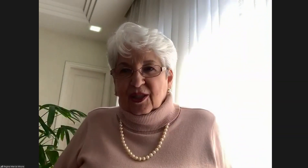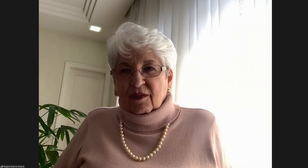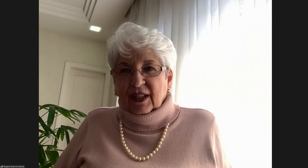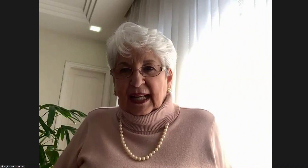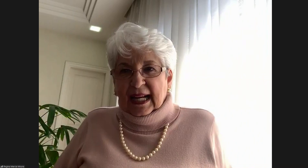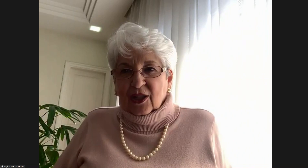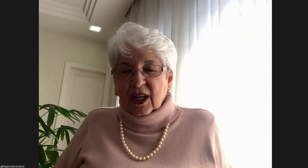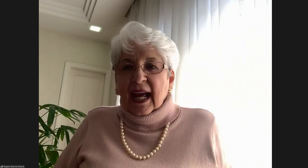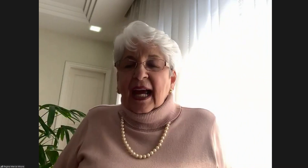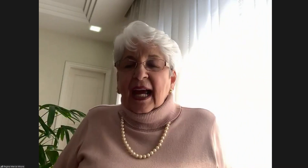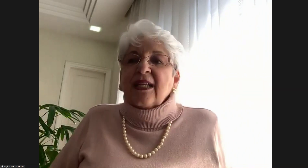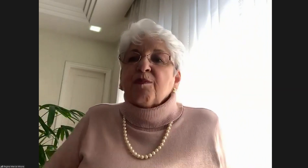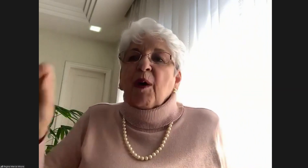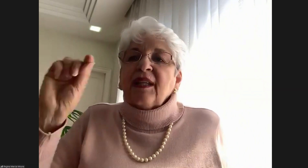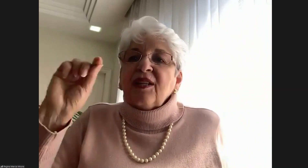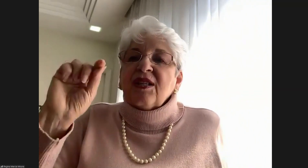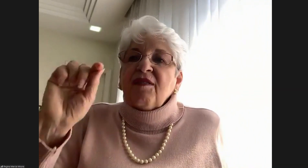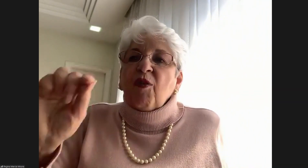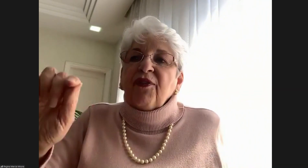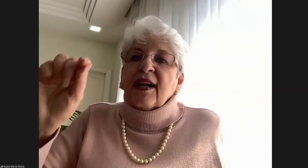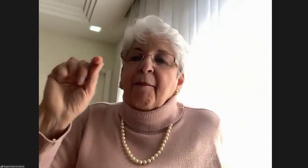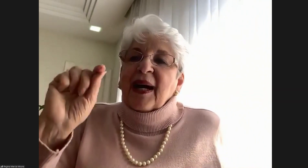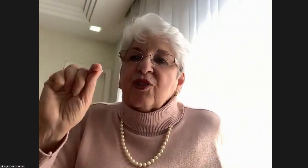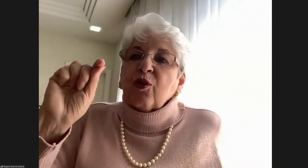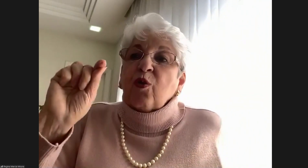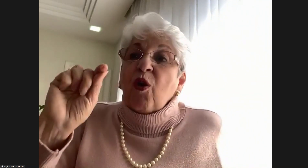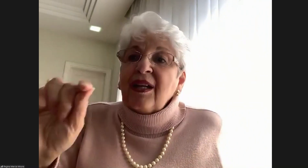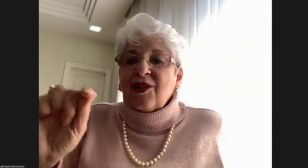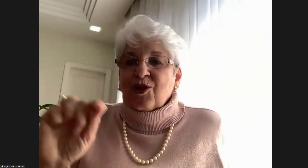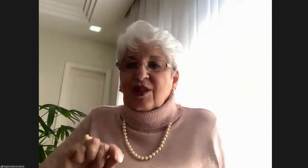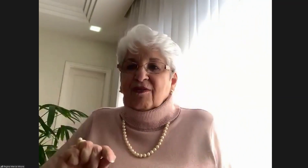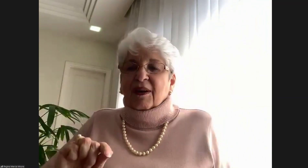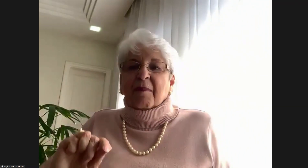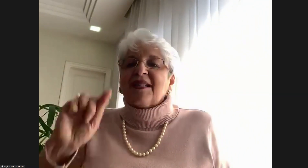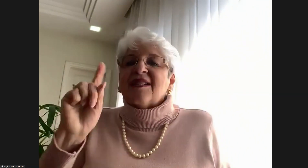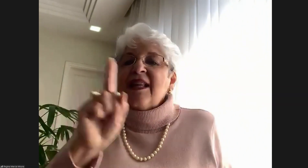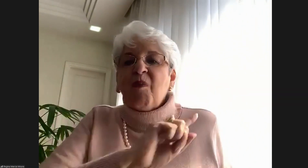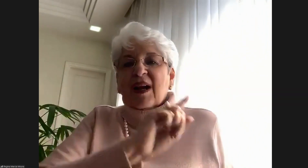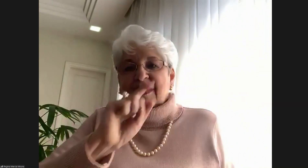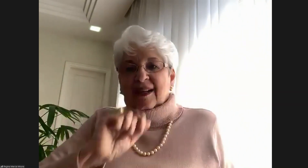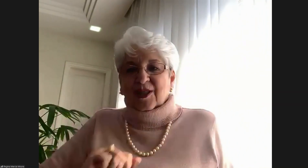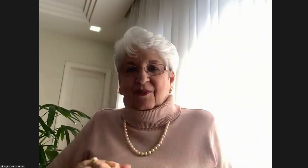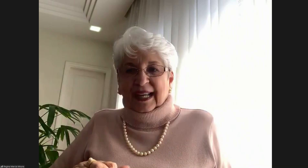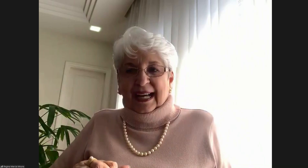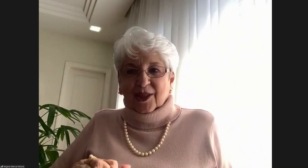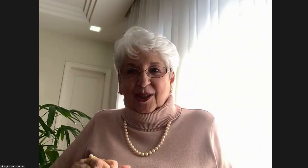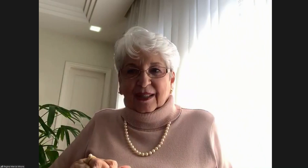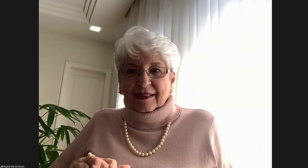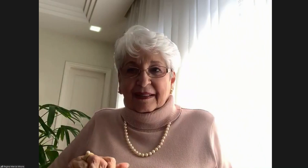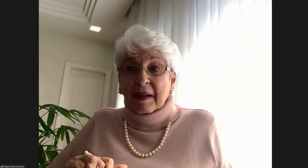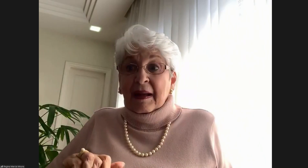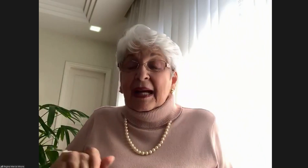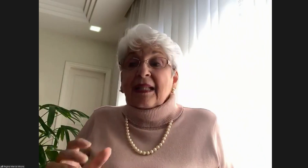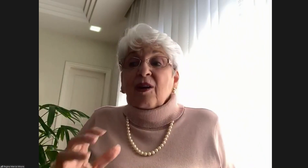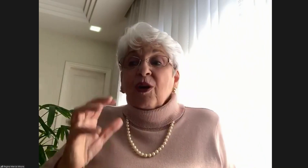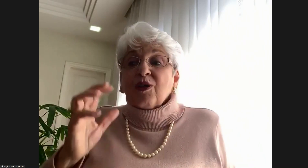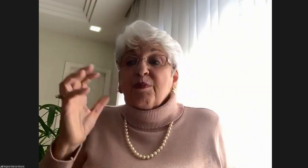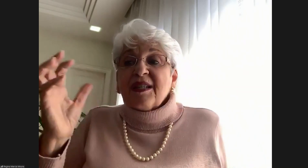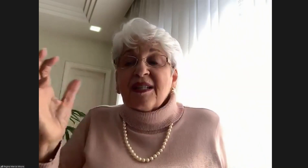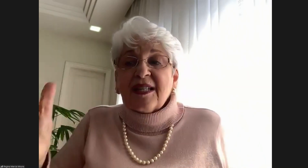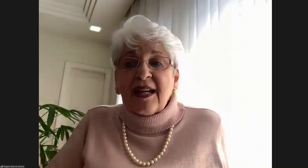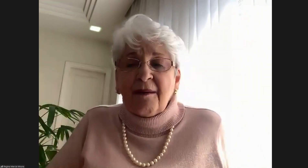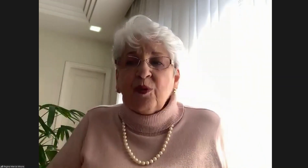a criatividade. Eles podem desenvolver a parte cognitiva, mas não a criatividade. Então,